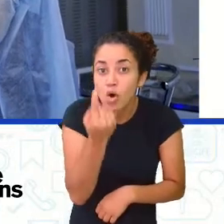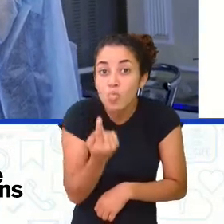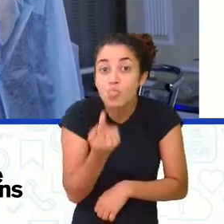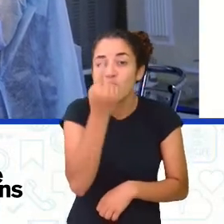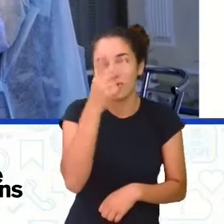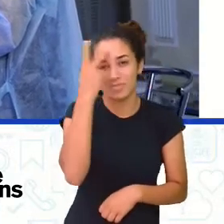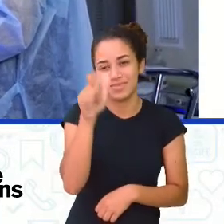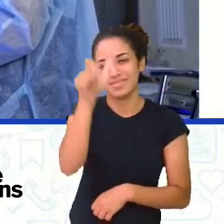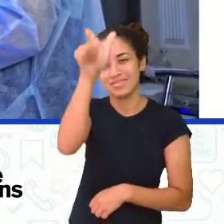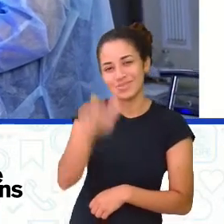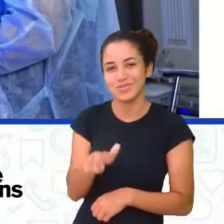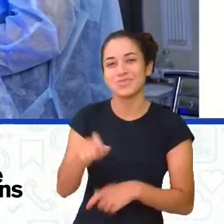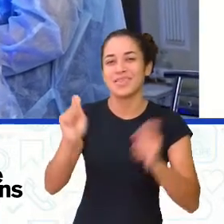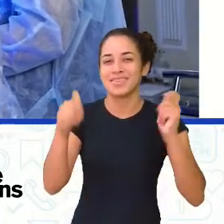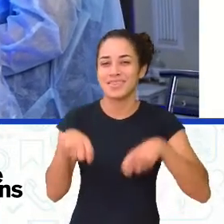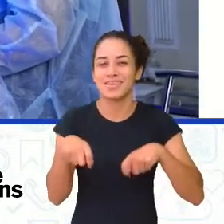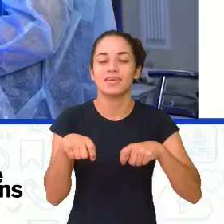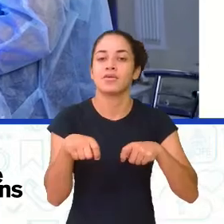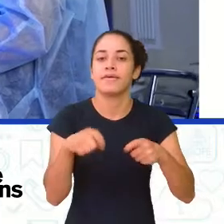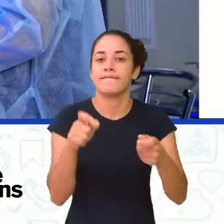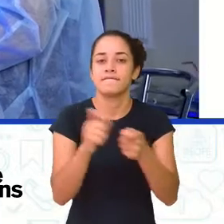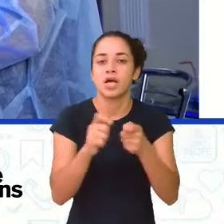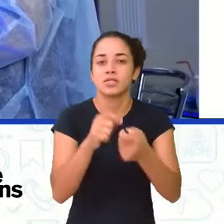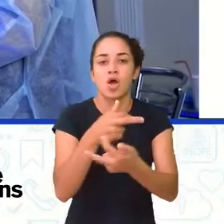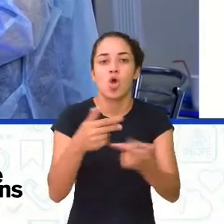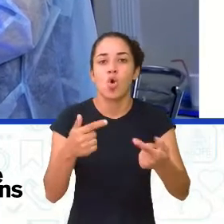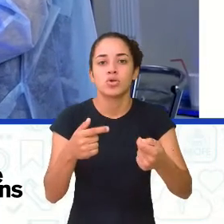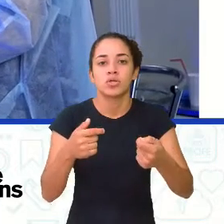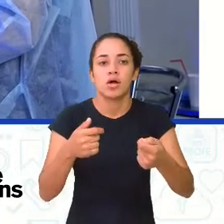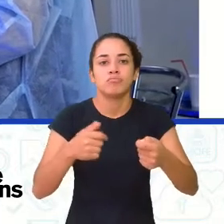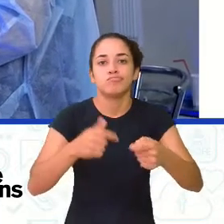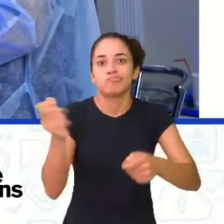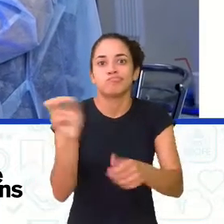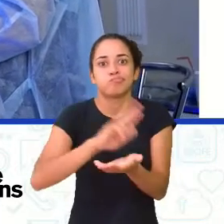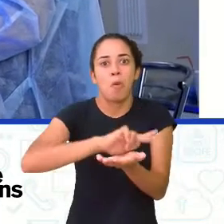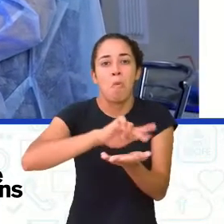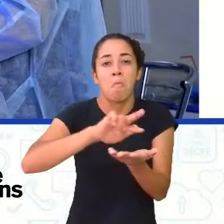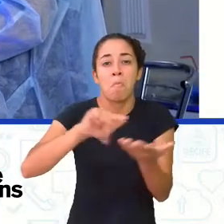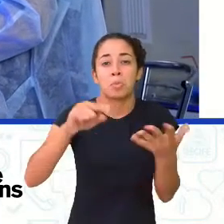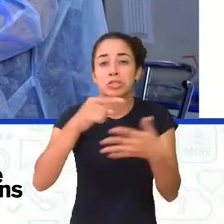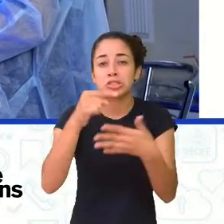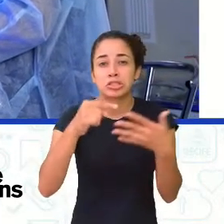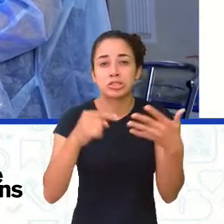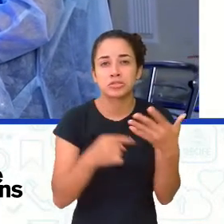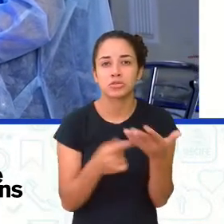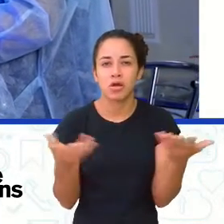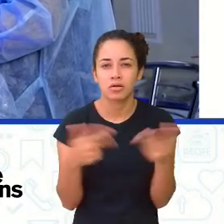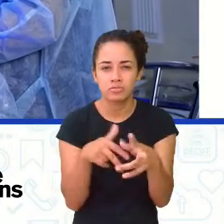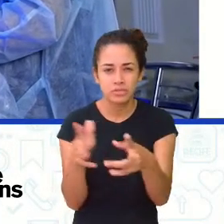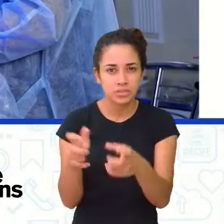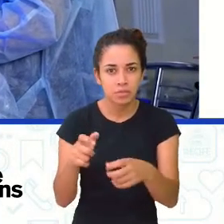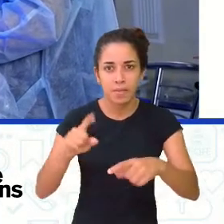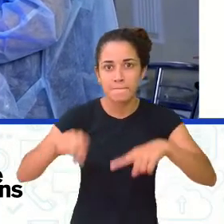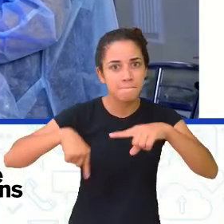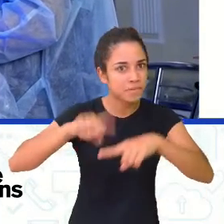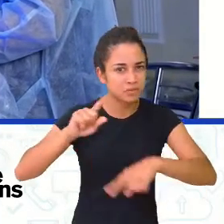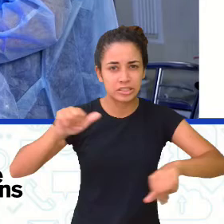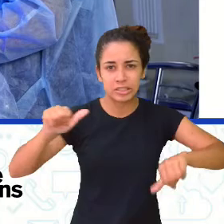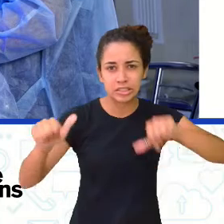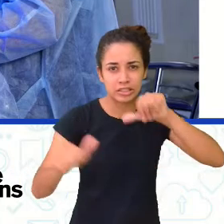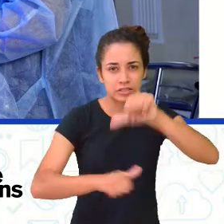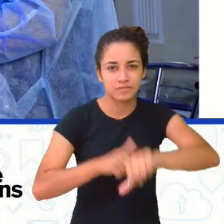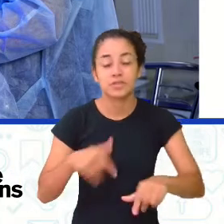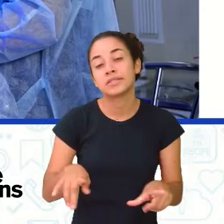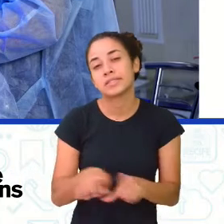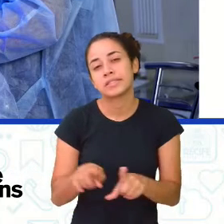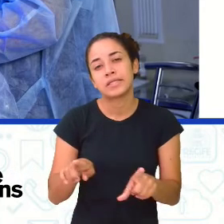executando várias atividades ao mesmo tempo, né? Como a coisa ela é avançada, né? É. Temos também os procedimentos